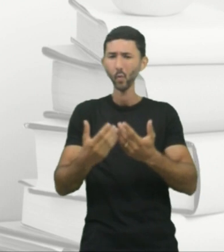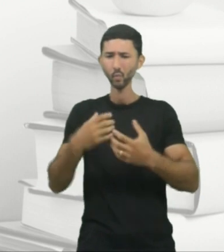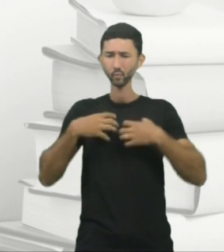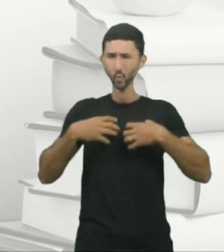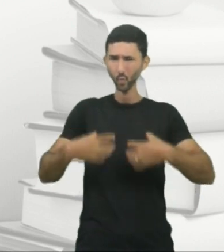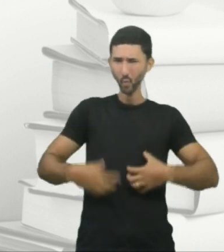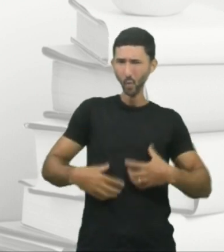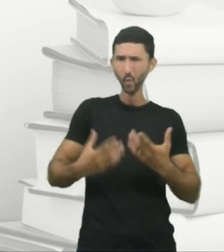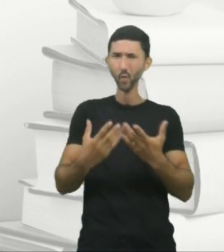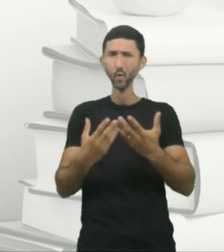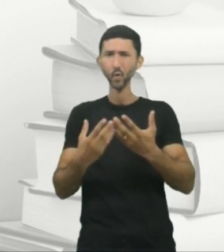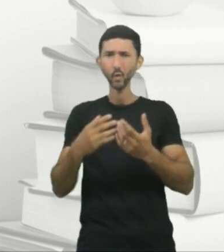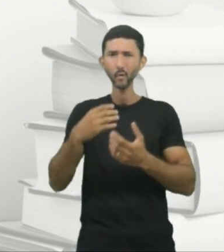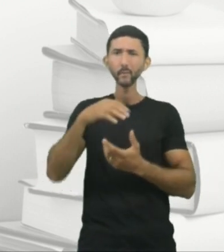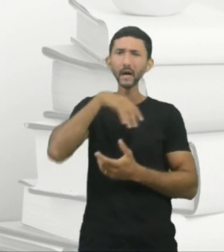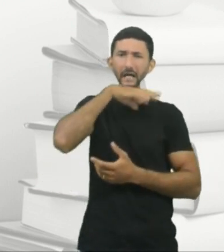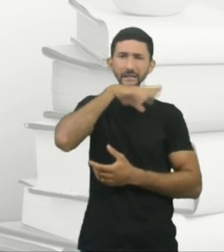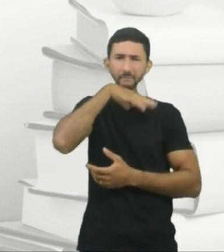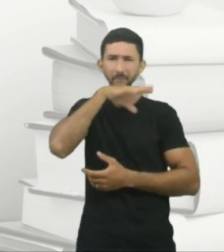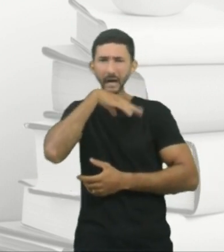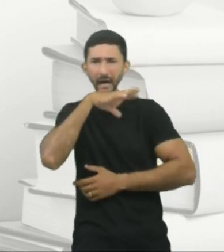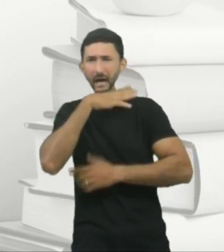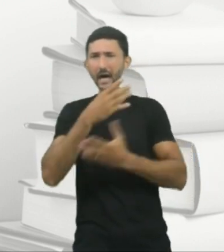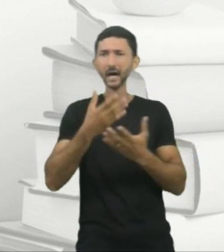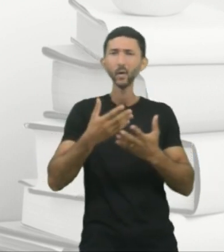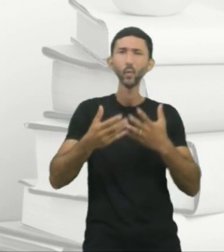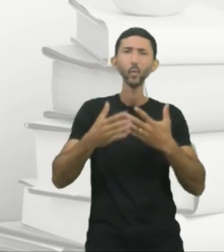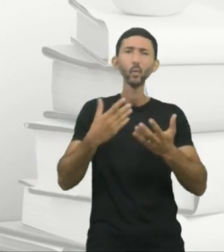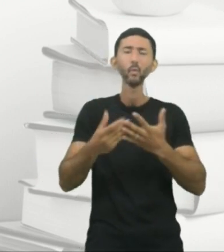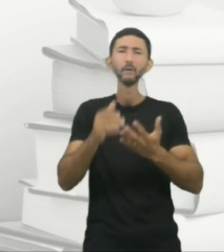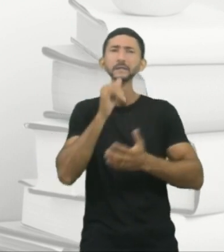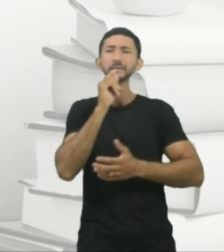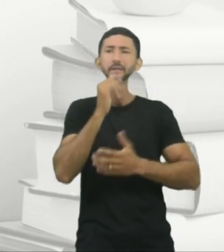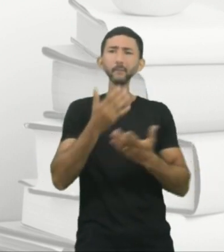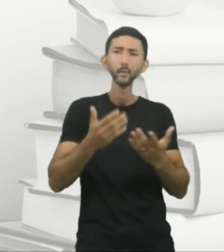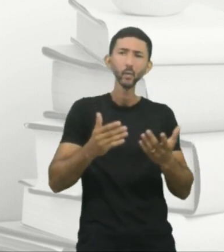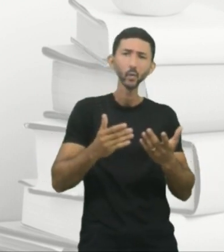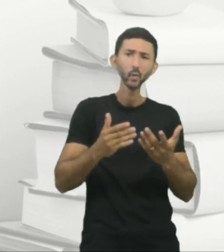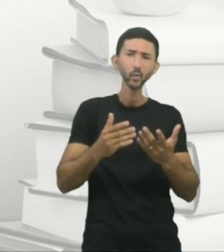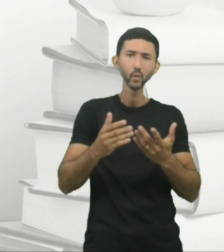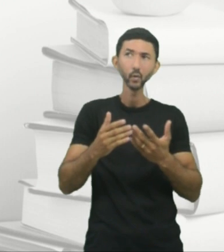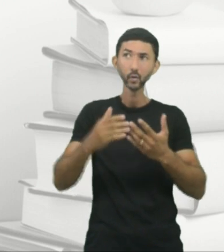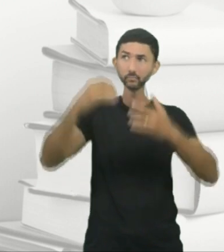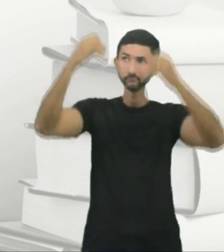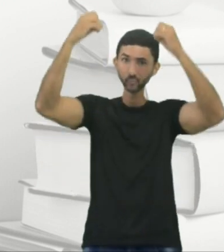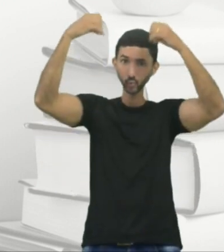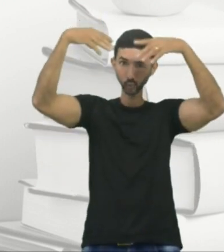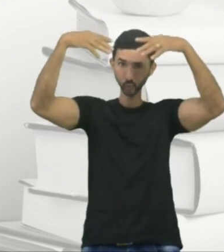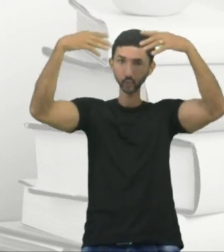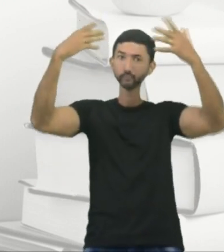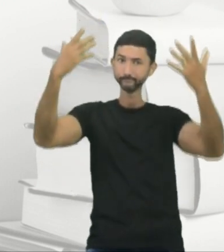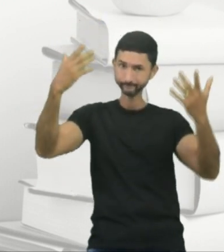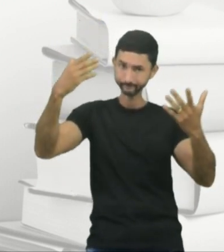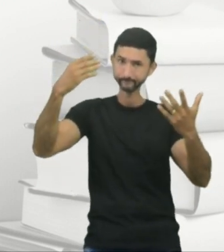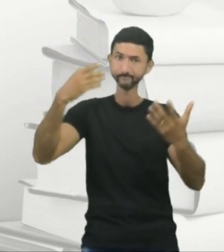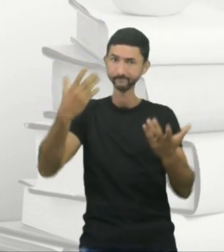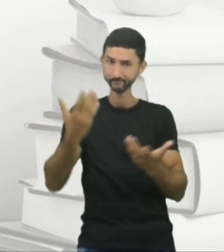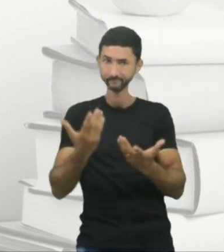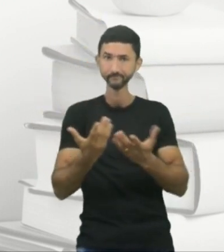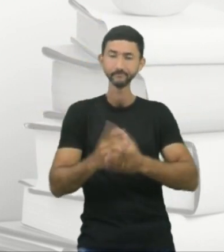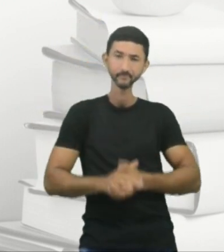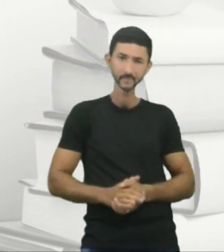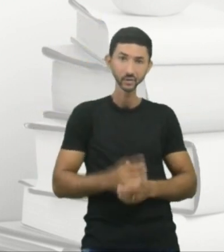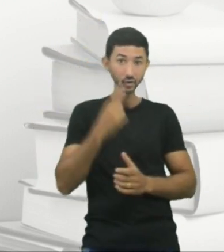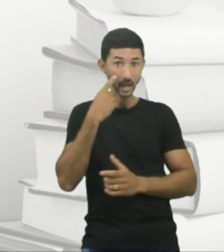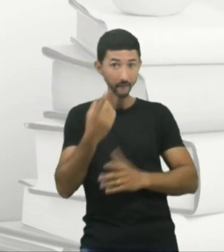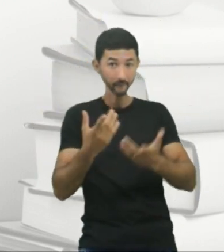do teu corpo, do teu animalzinho de estimação, pode ser a temperatura do clima. Vocês já devem ter assistido,